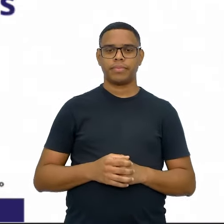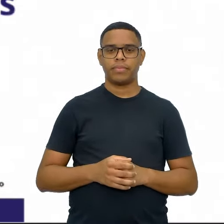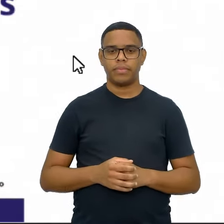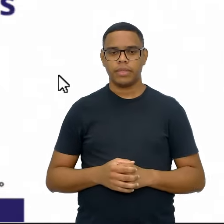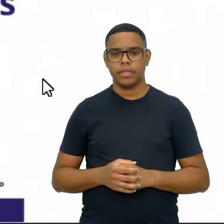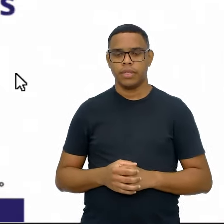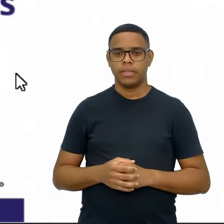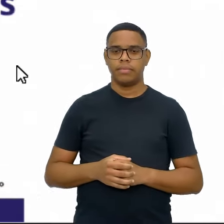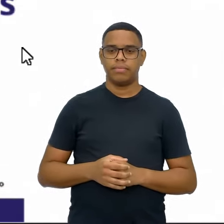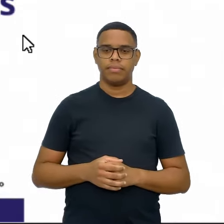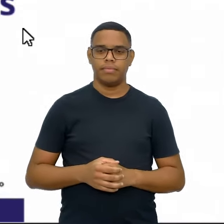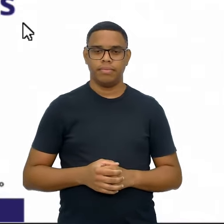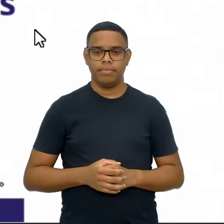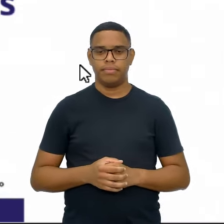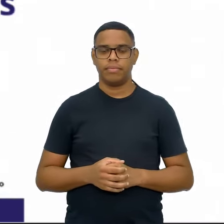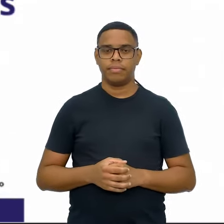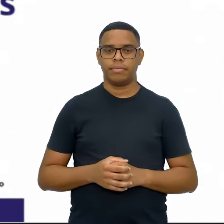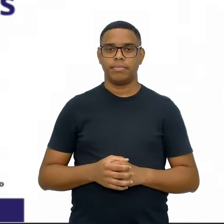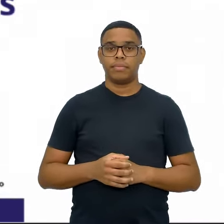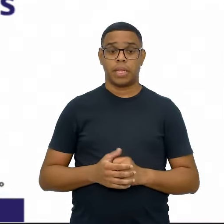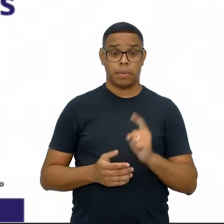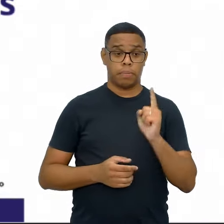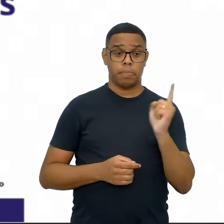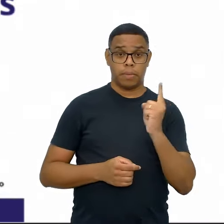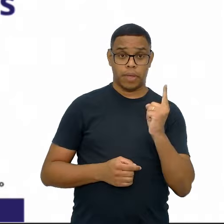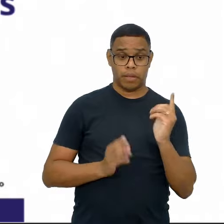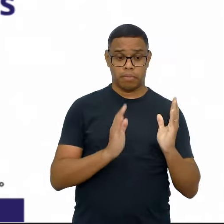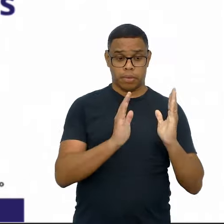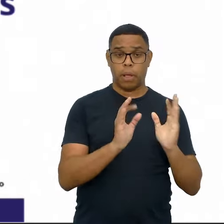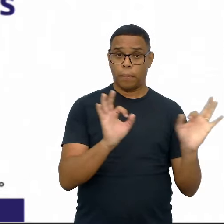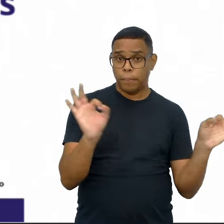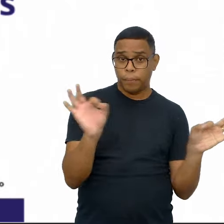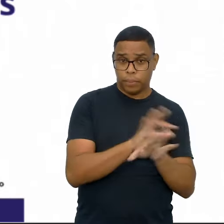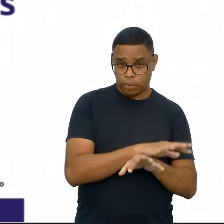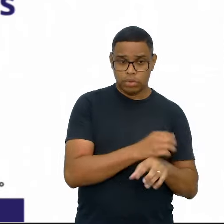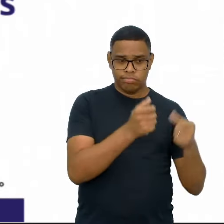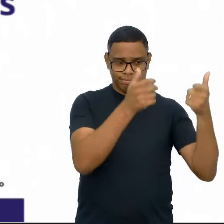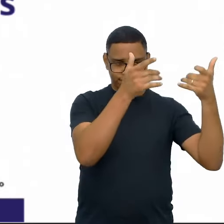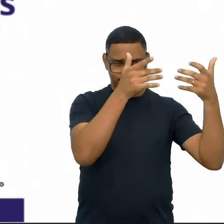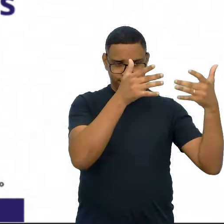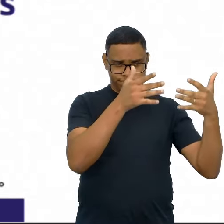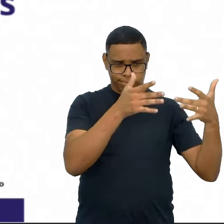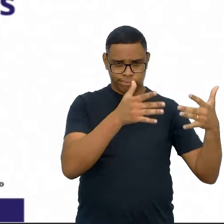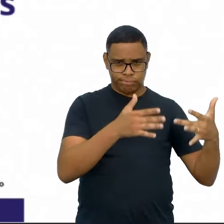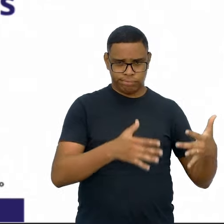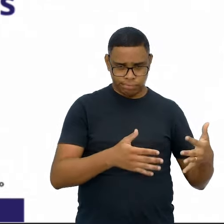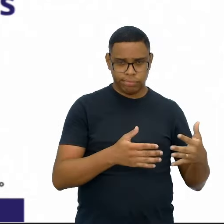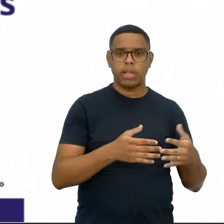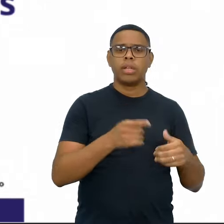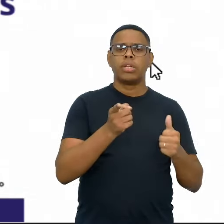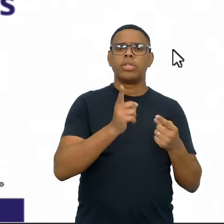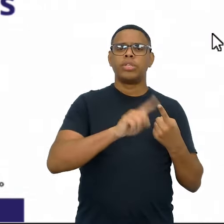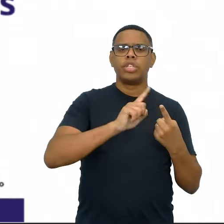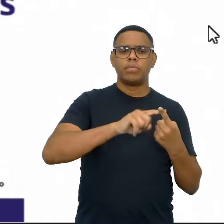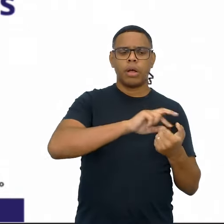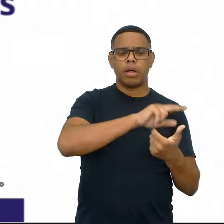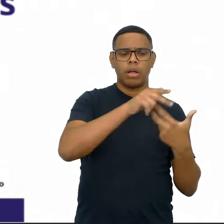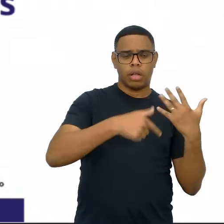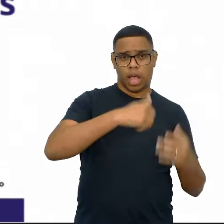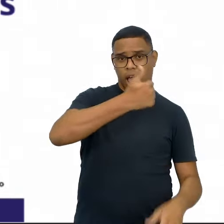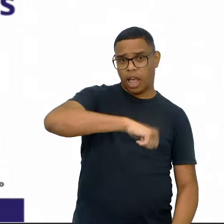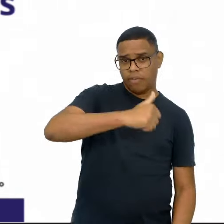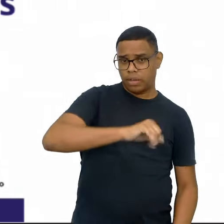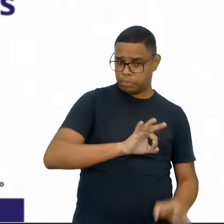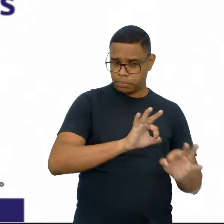Bom, já passamos pelo primeiro momento, né, falamos um pouquinho sobre os tipos de avaliação, e agora no segundo